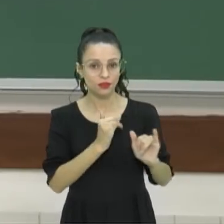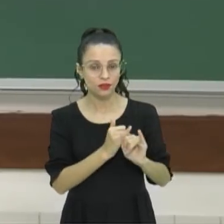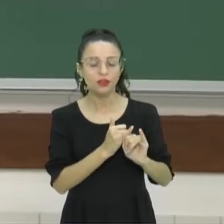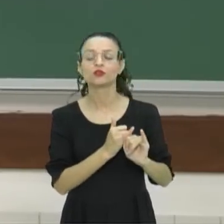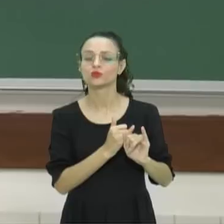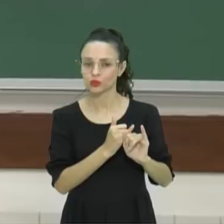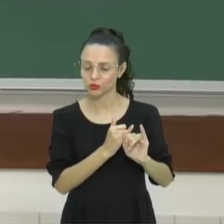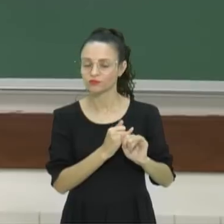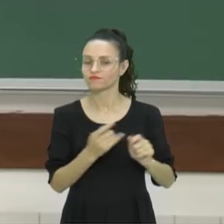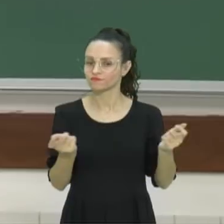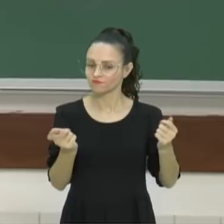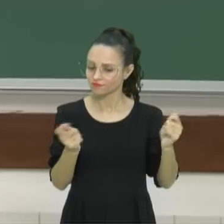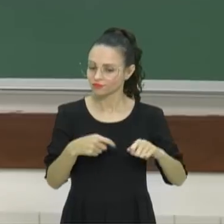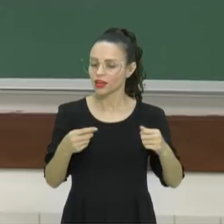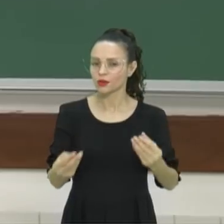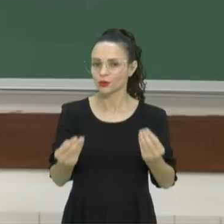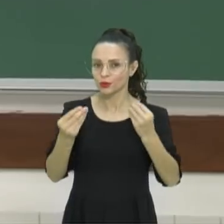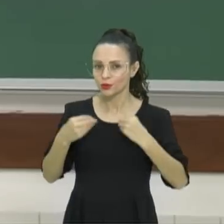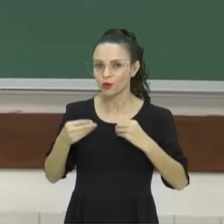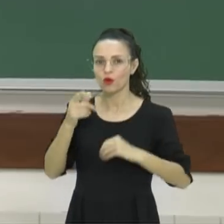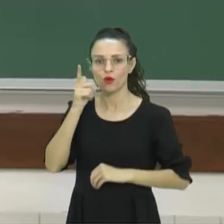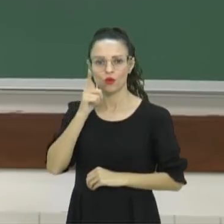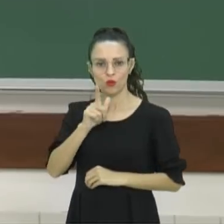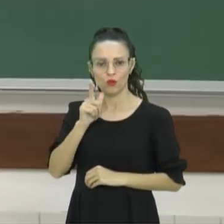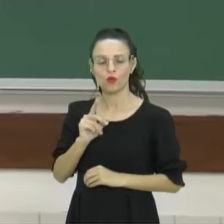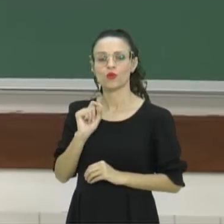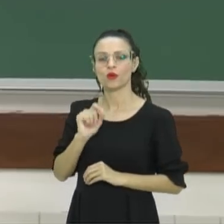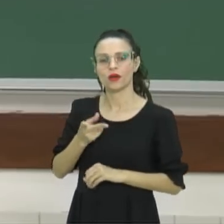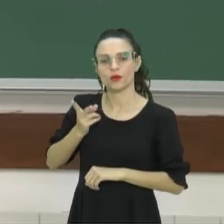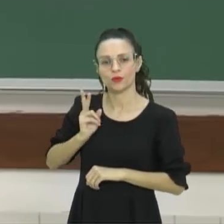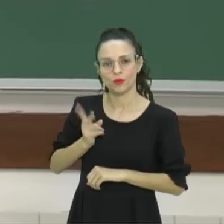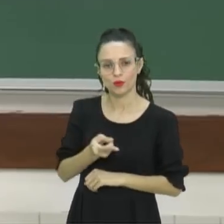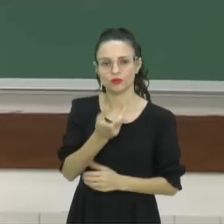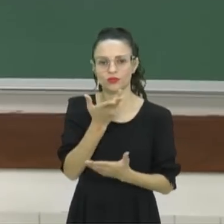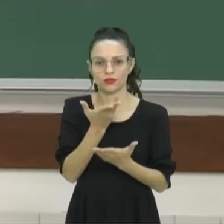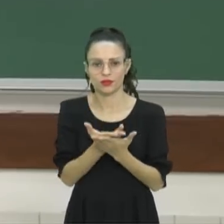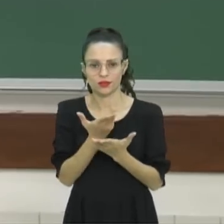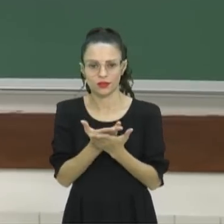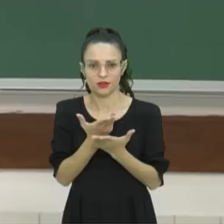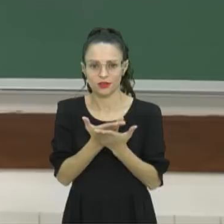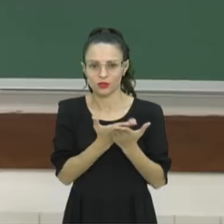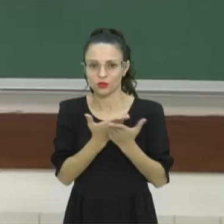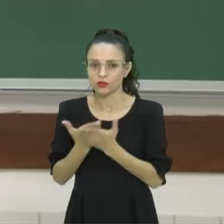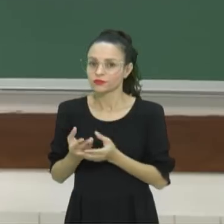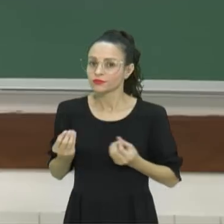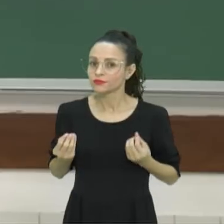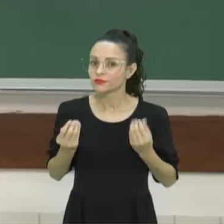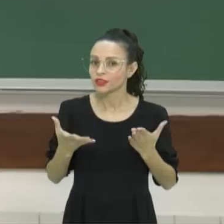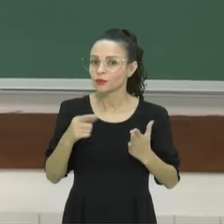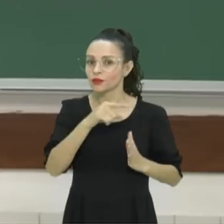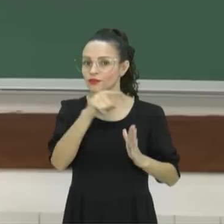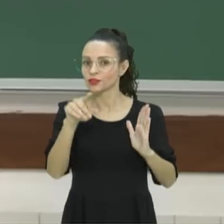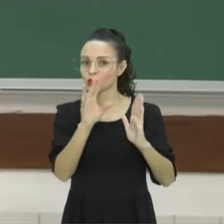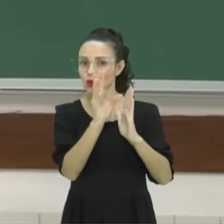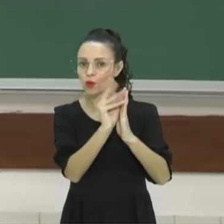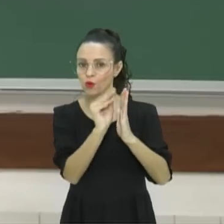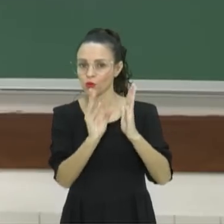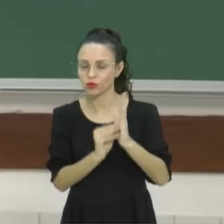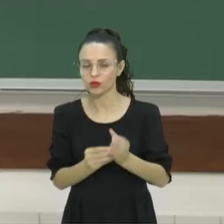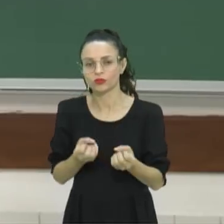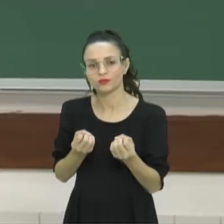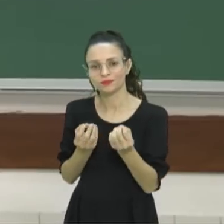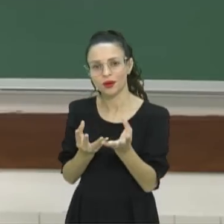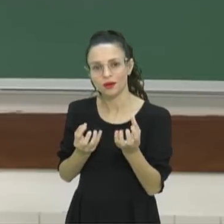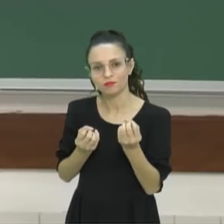com que a gente pudesse continuar o ano letivo, oferecendo para vocês os conteúdos e vocês também